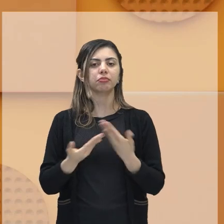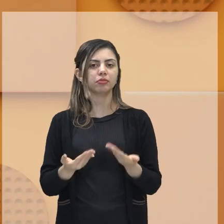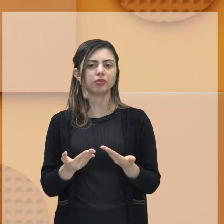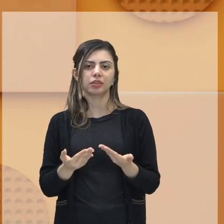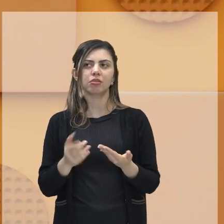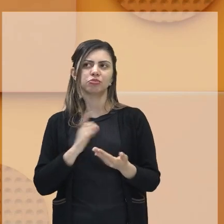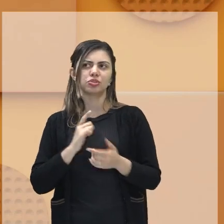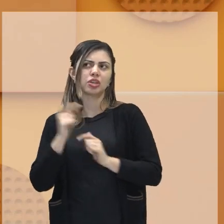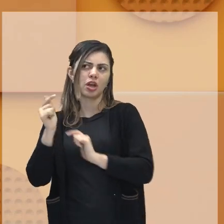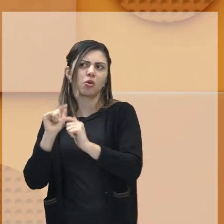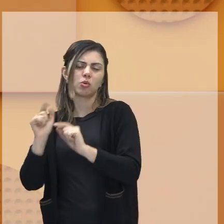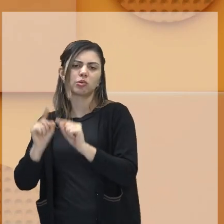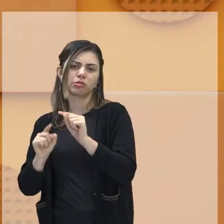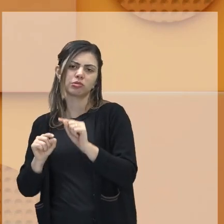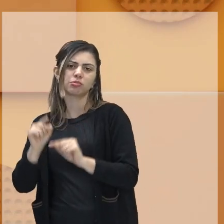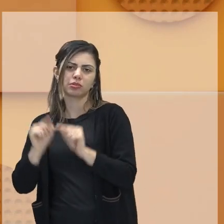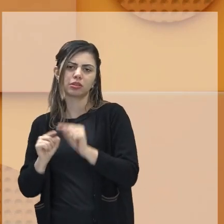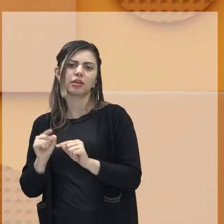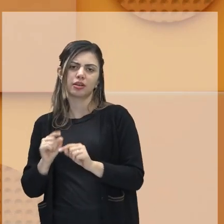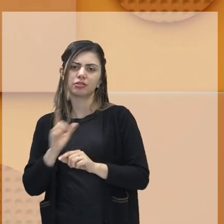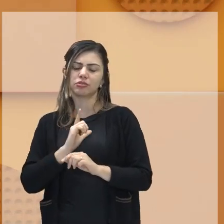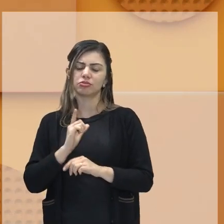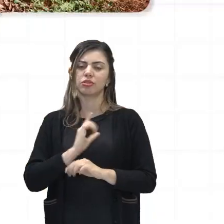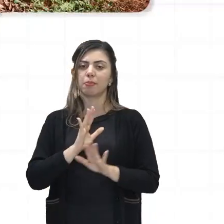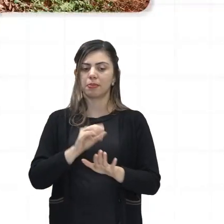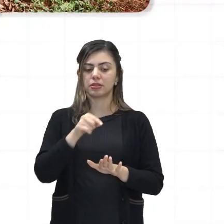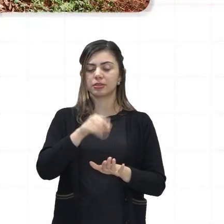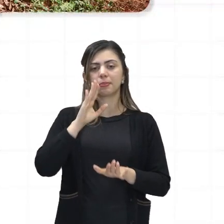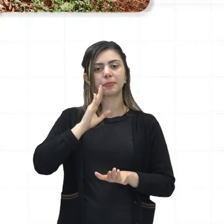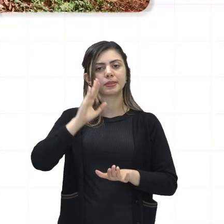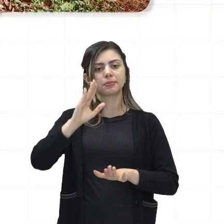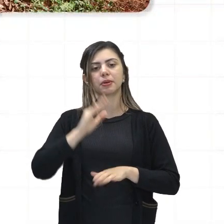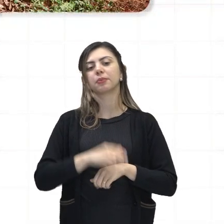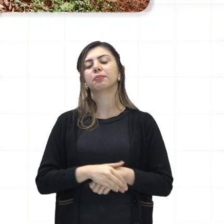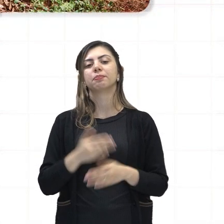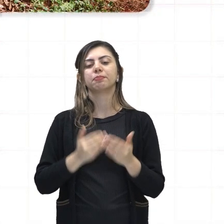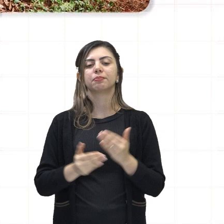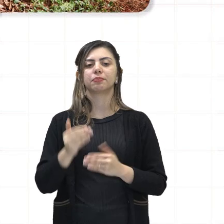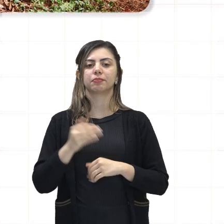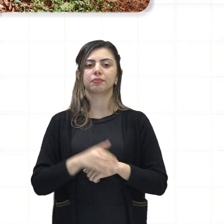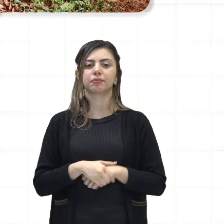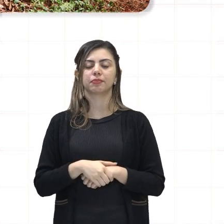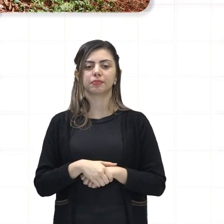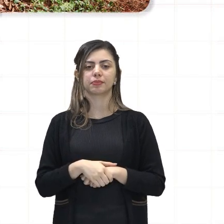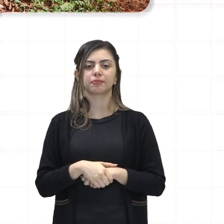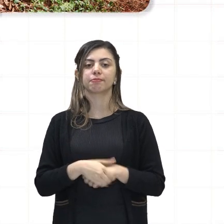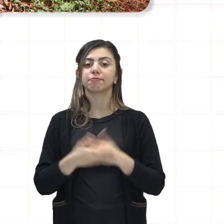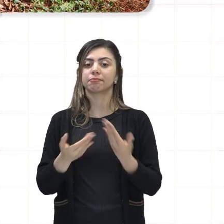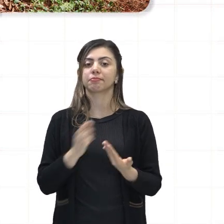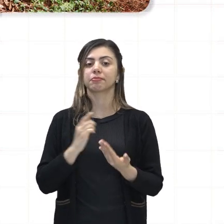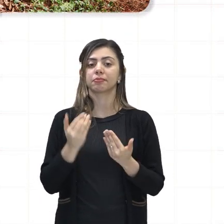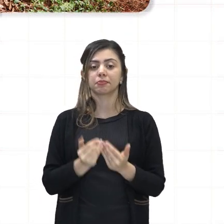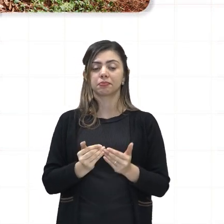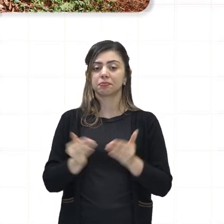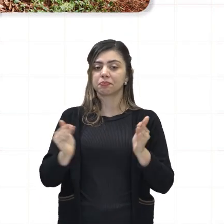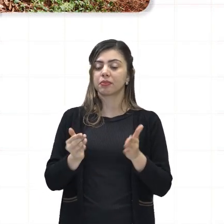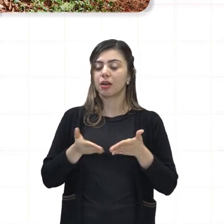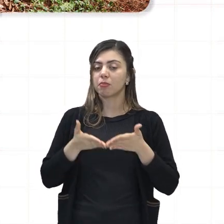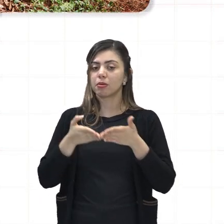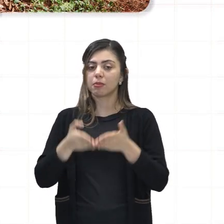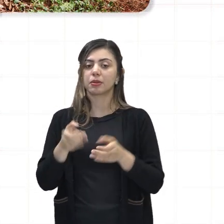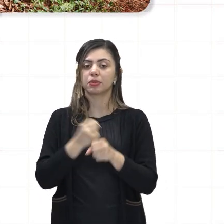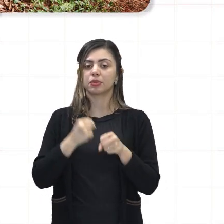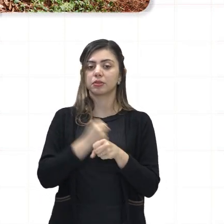haviam outros. Haviam, como a gente vai ver daqui a pouco. Continuando então nosso texto. A abertura dos portos às nações